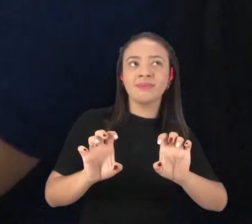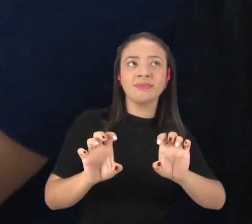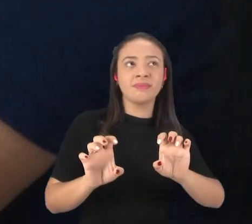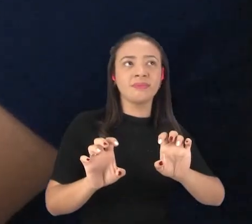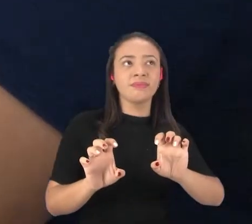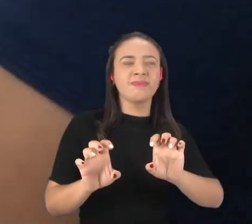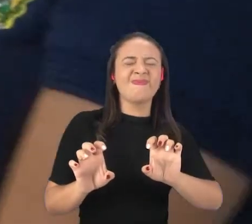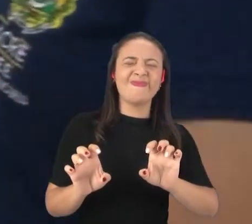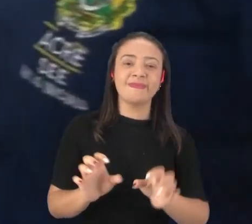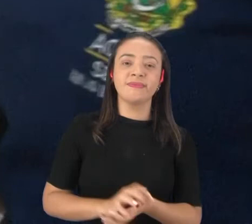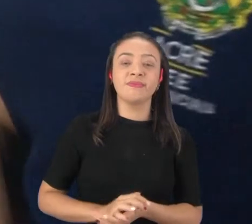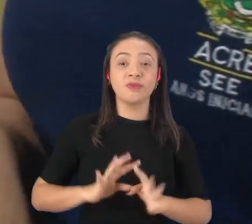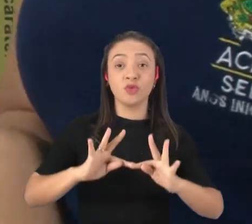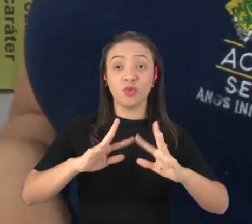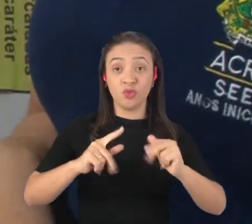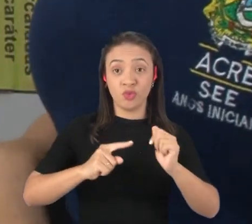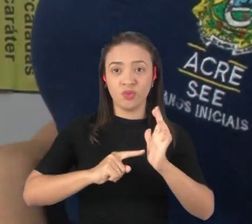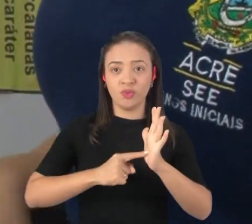dos meus